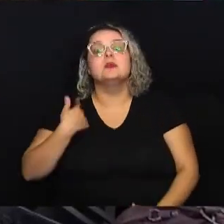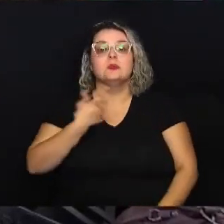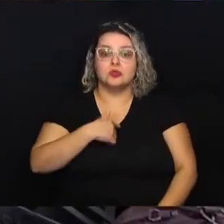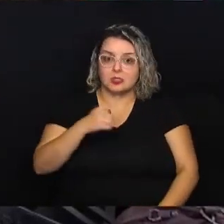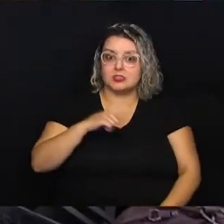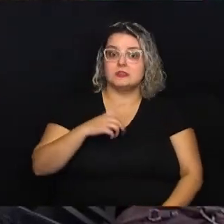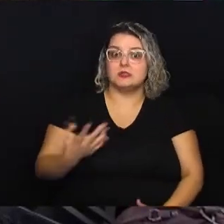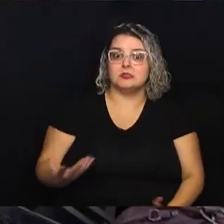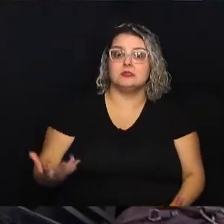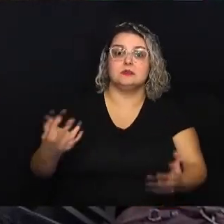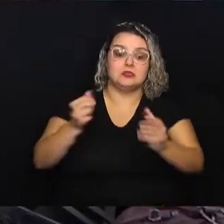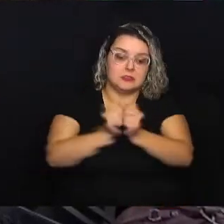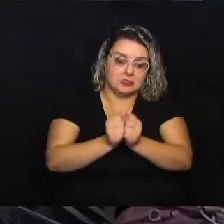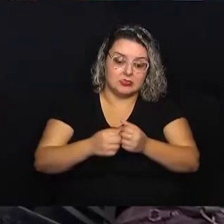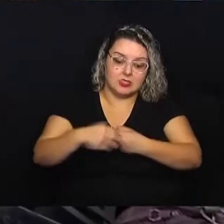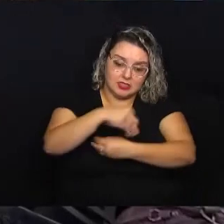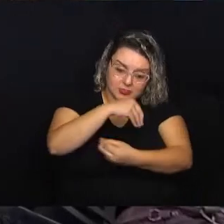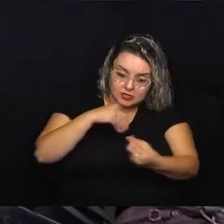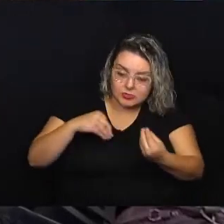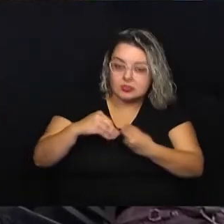essa integração,